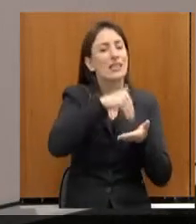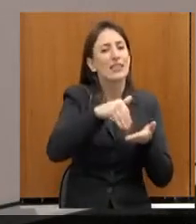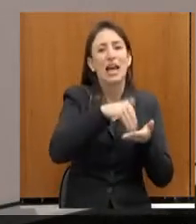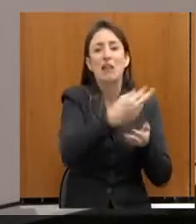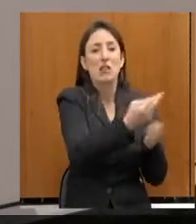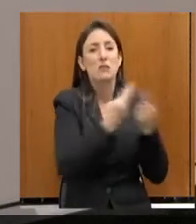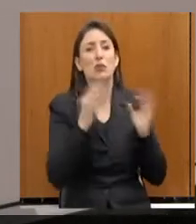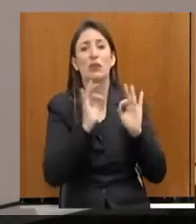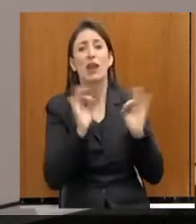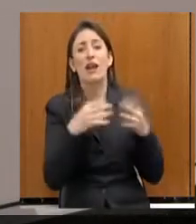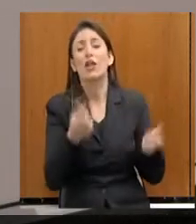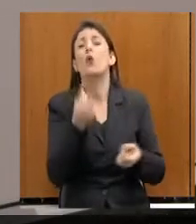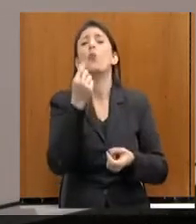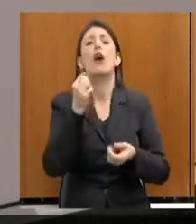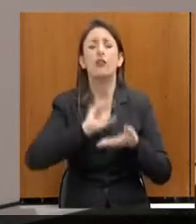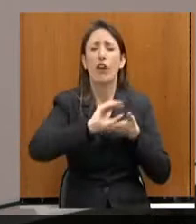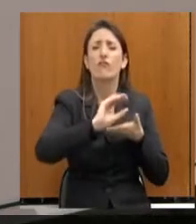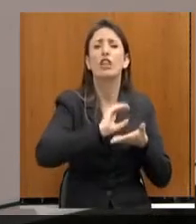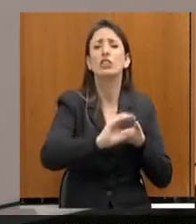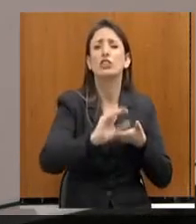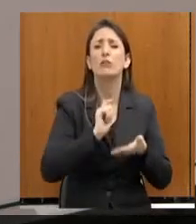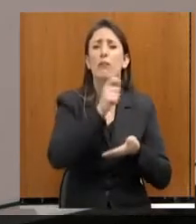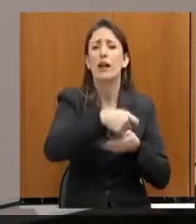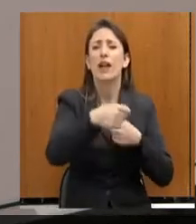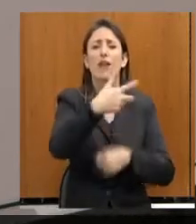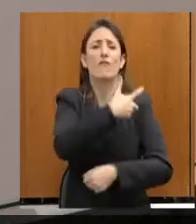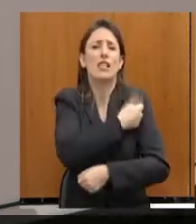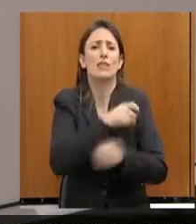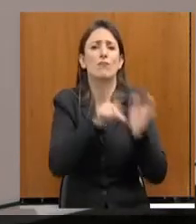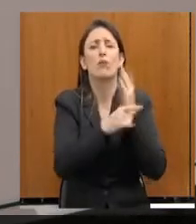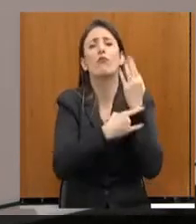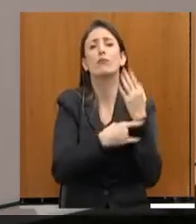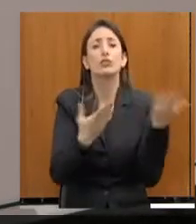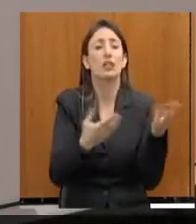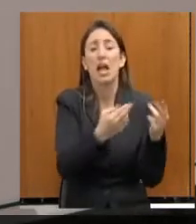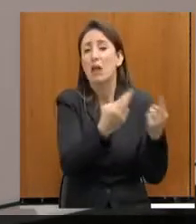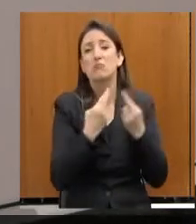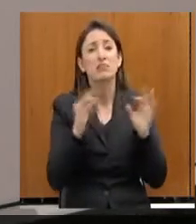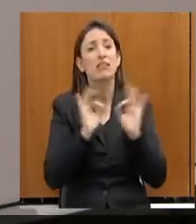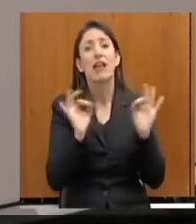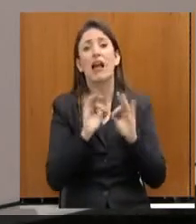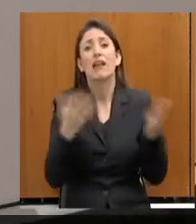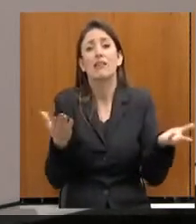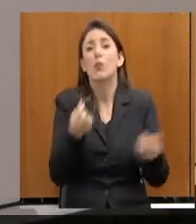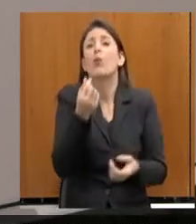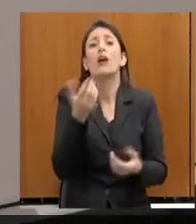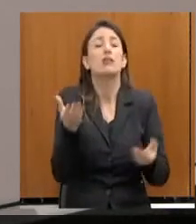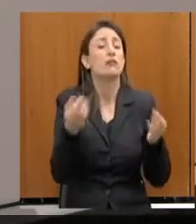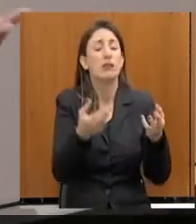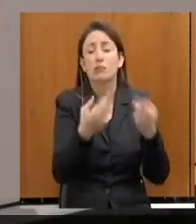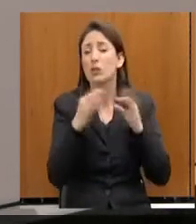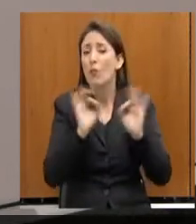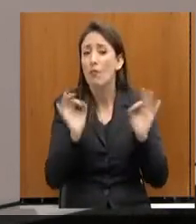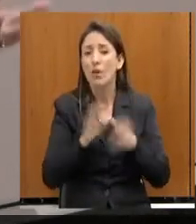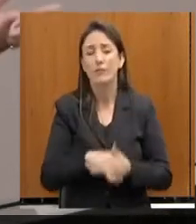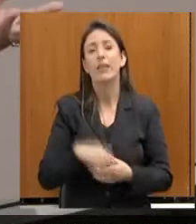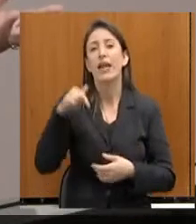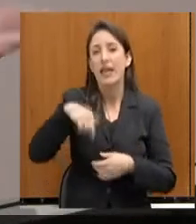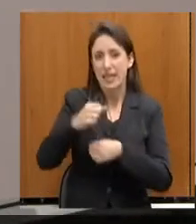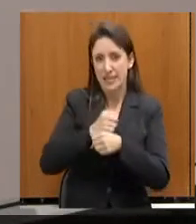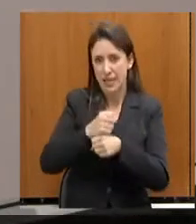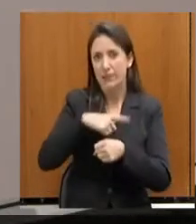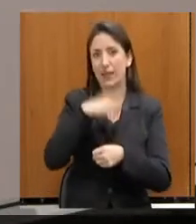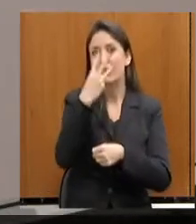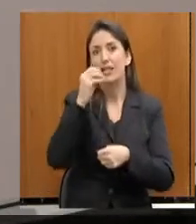real r$ 2 r$ 10 dois milhões de reais ele não conseguiu dizer esse ano eram 30 milhões para o ano que vem são